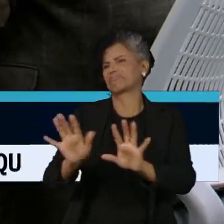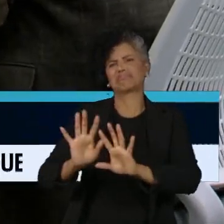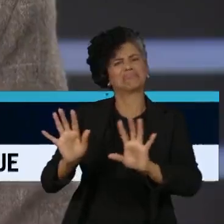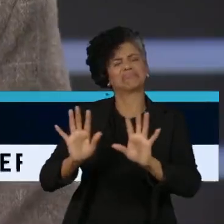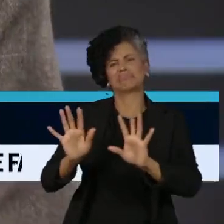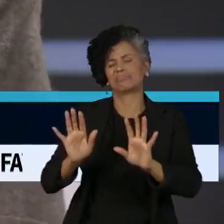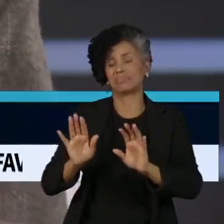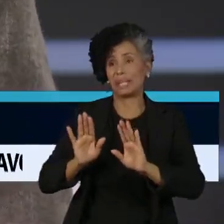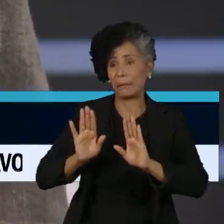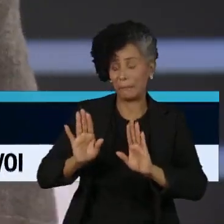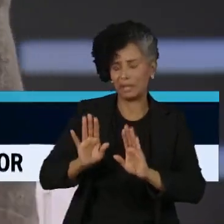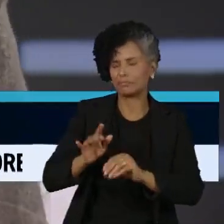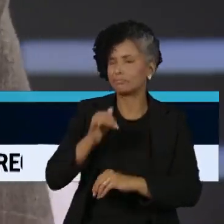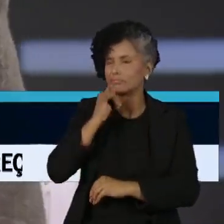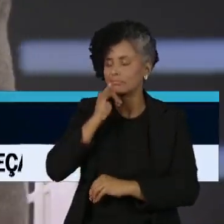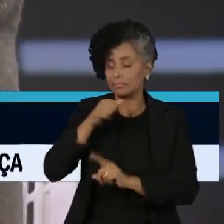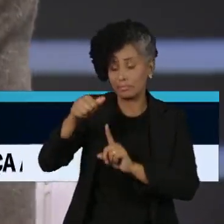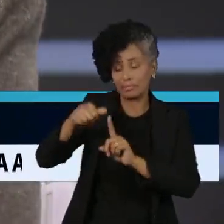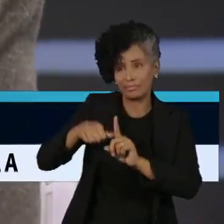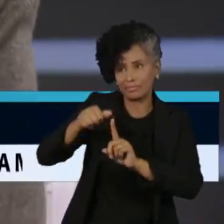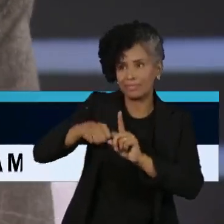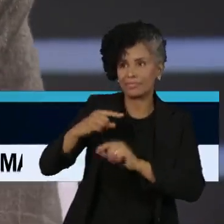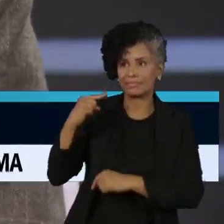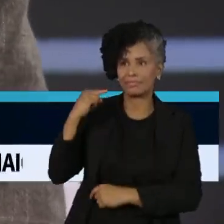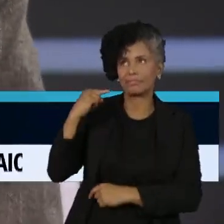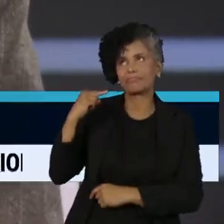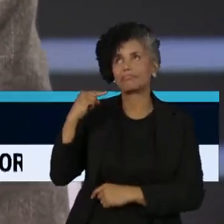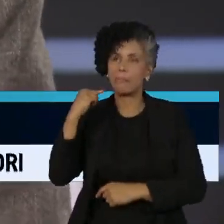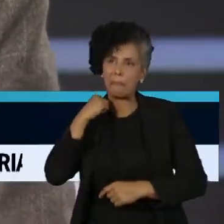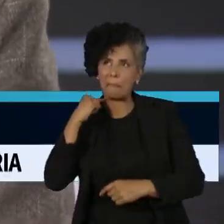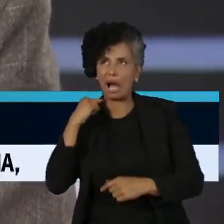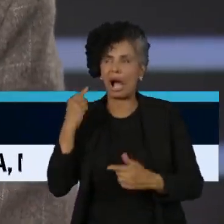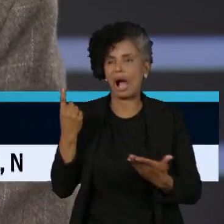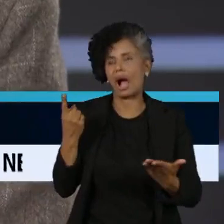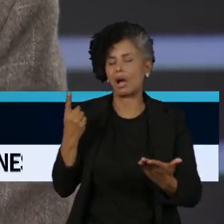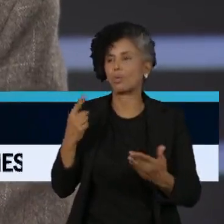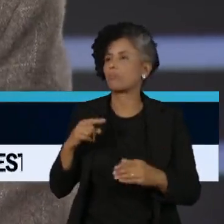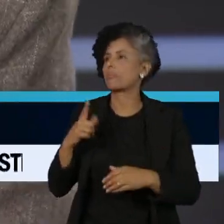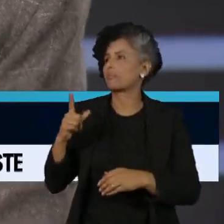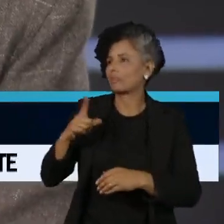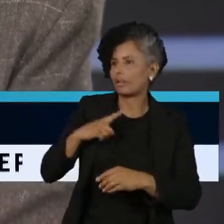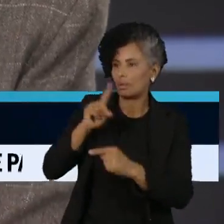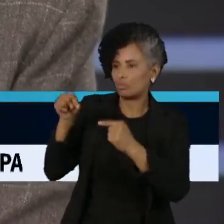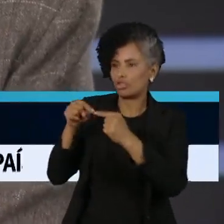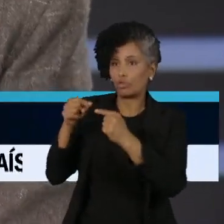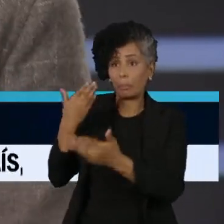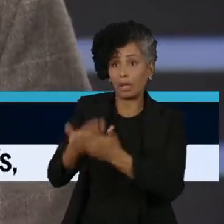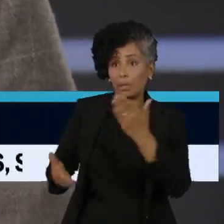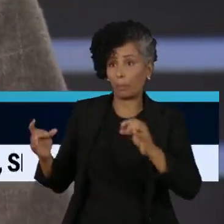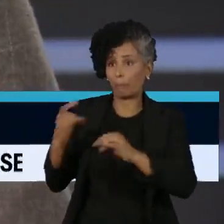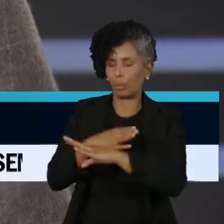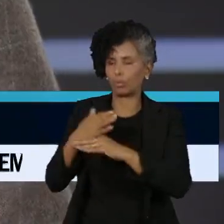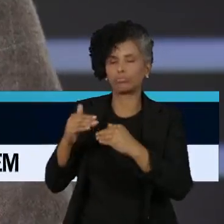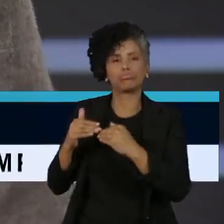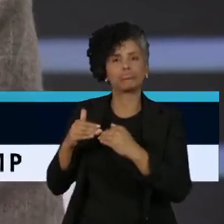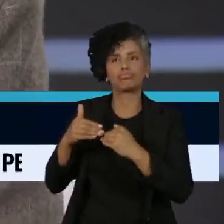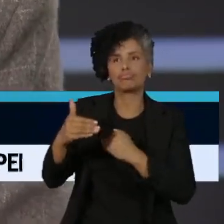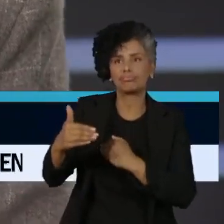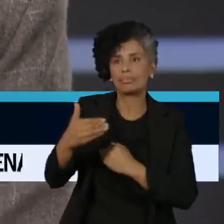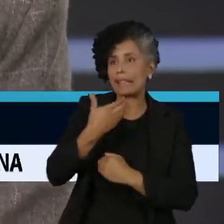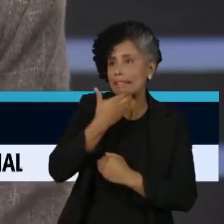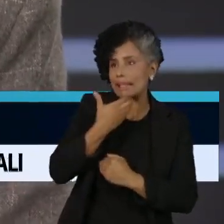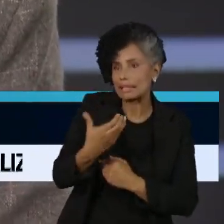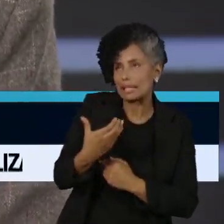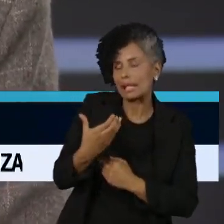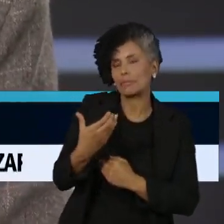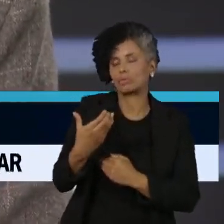Em maio, quer dizer, você perdeu a meta, em dezembro você vai saber, no meados de janeiro. Aí, em maio, o presidente da República tem que